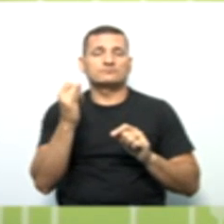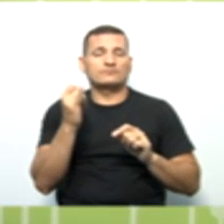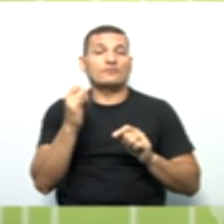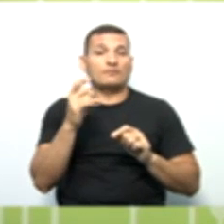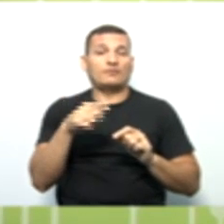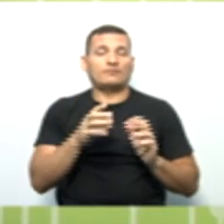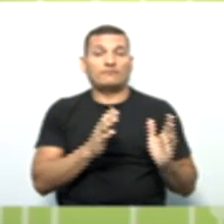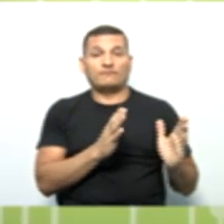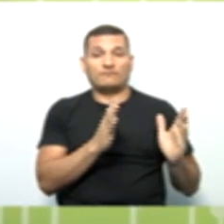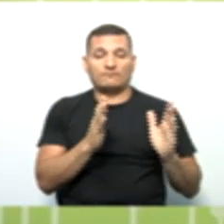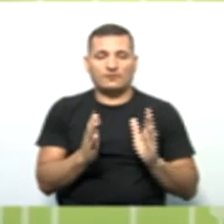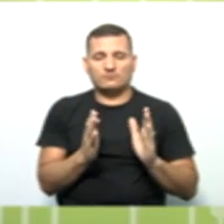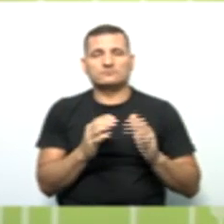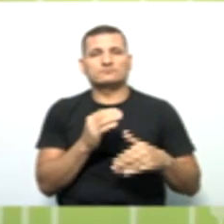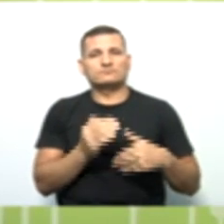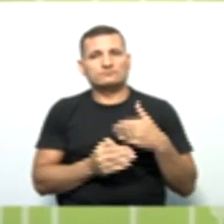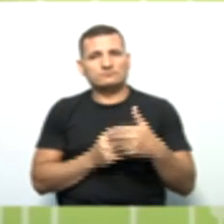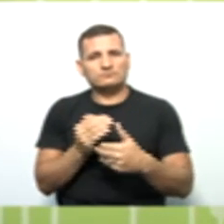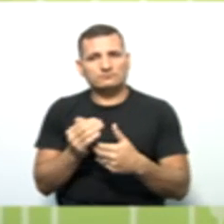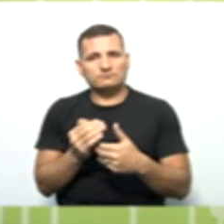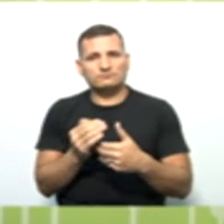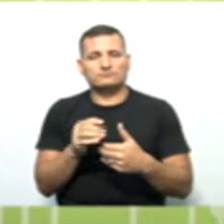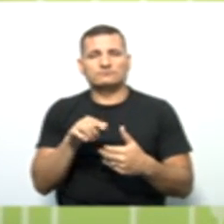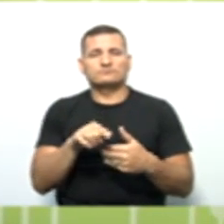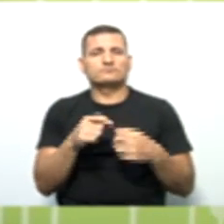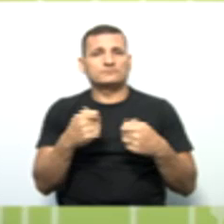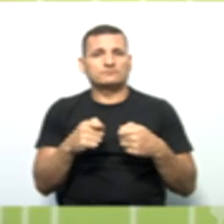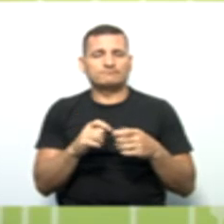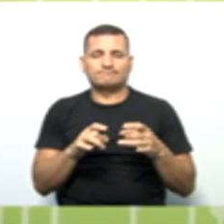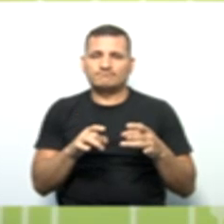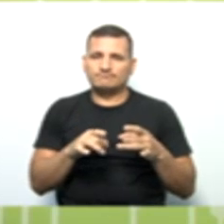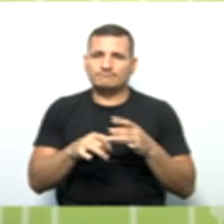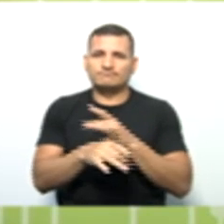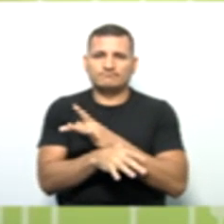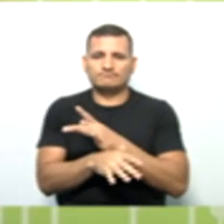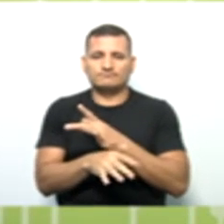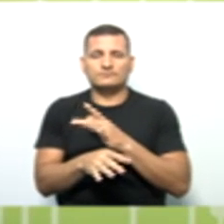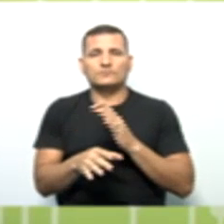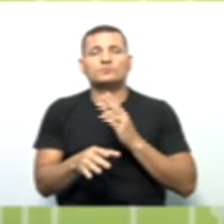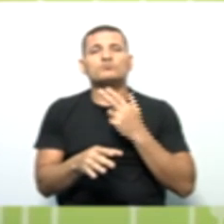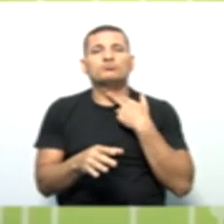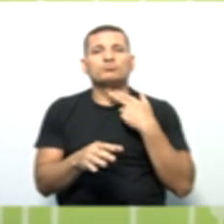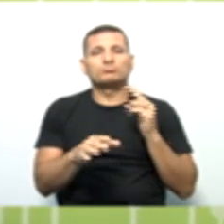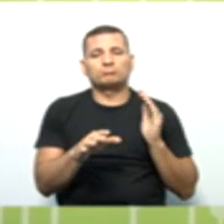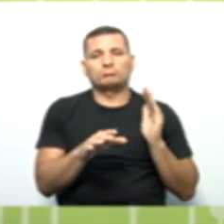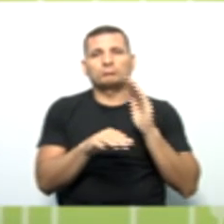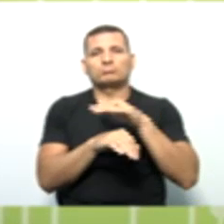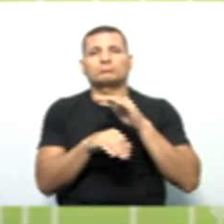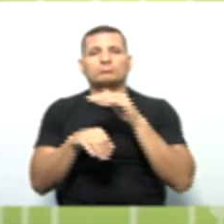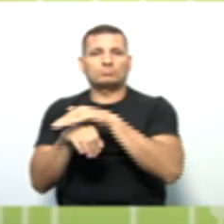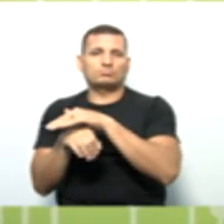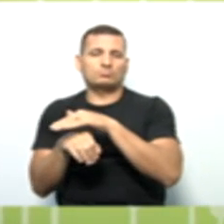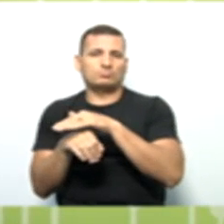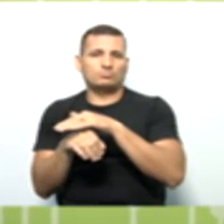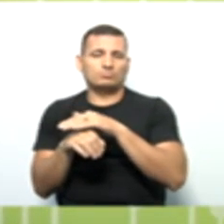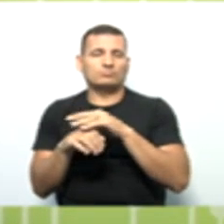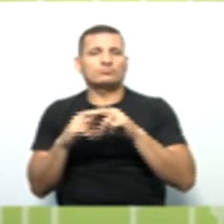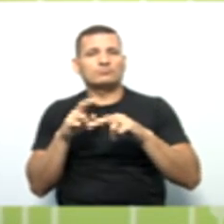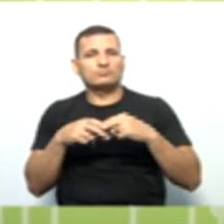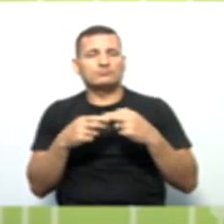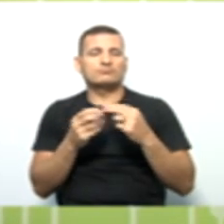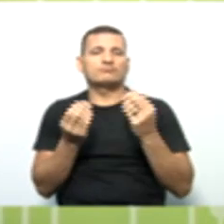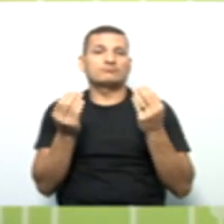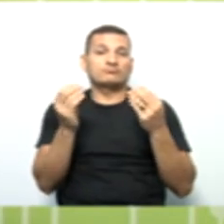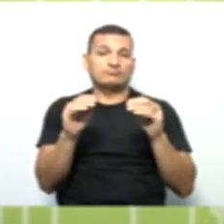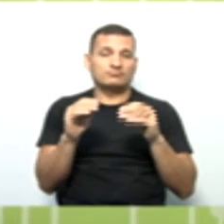de desenvolvimento e que ela deve ser cumprida, tá? Você não pode pular essas etapas, tá? Então a gente colocou engenheiro de